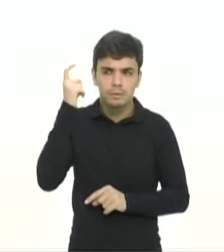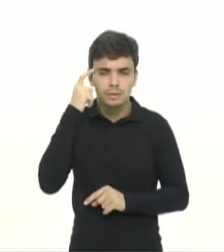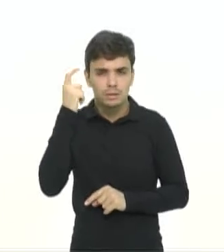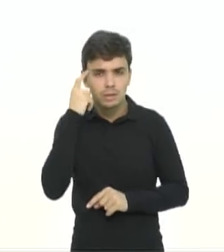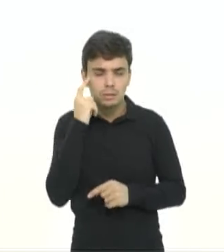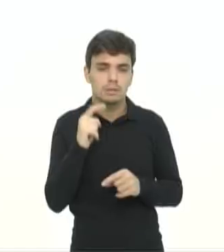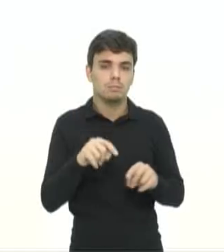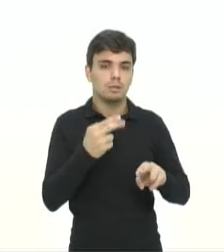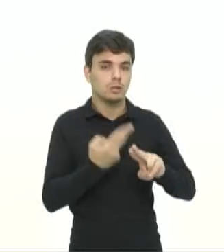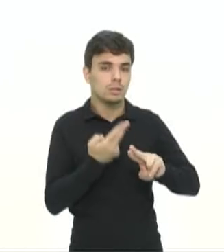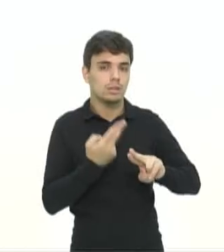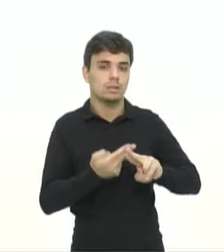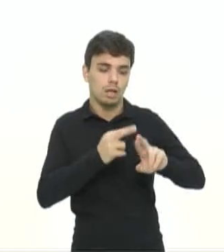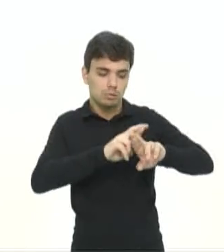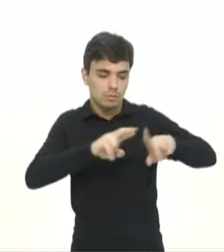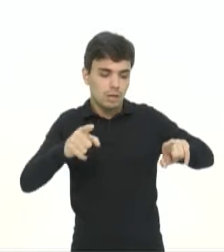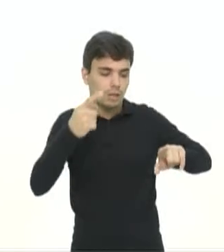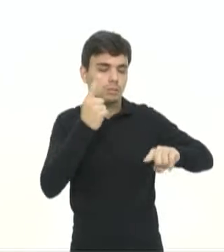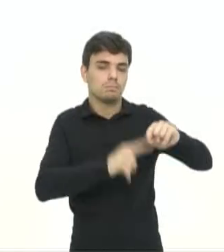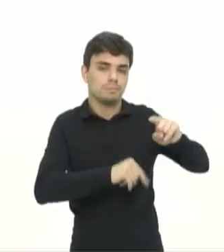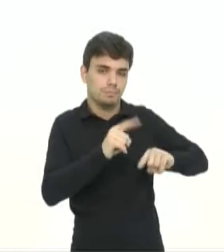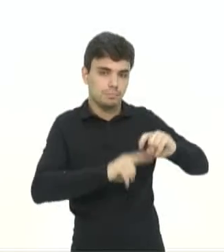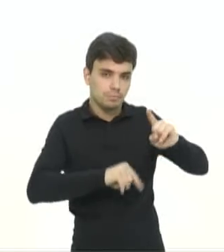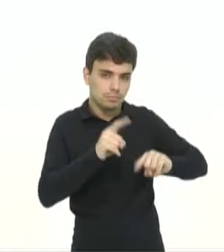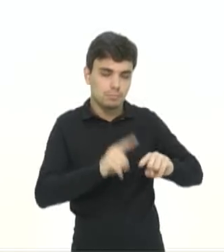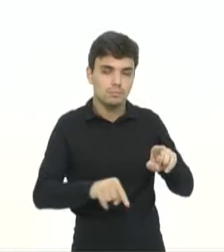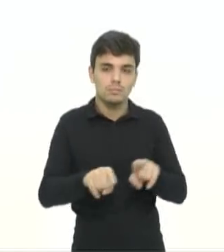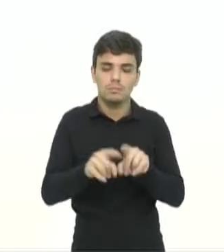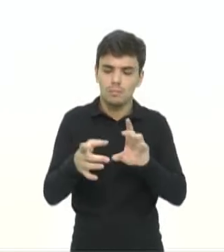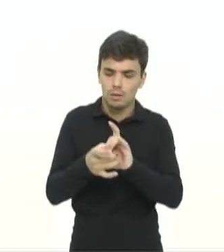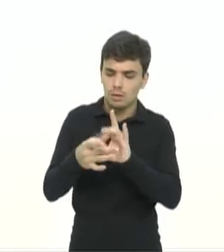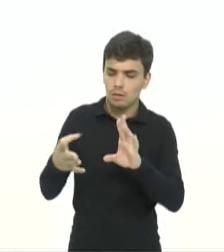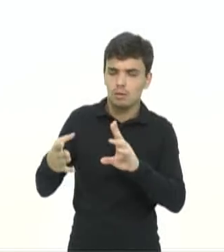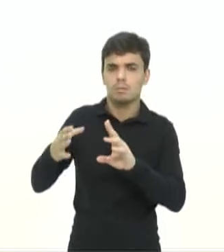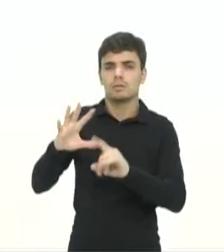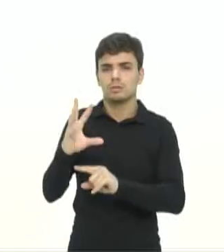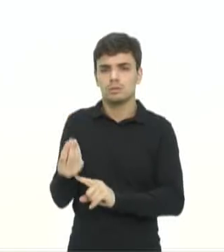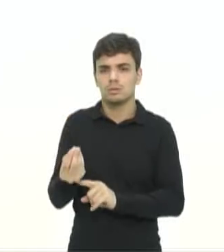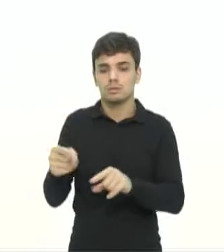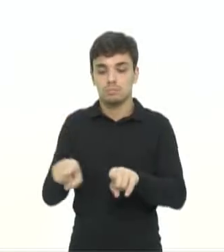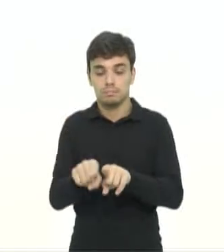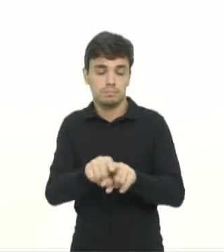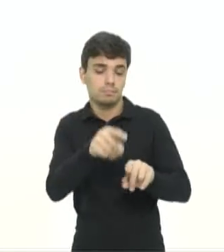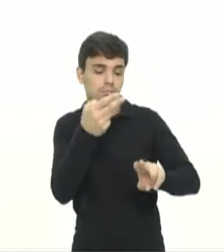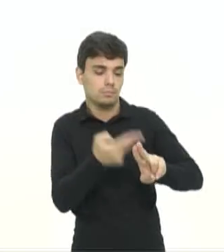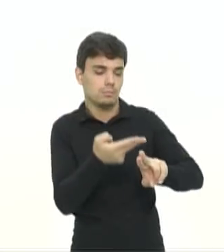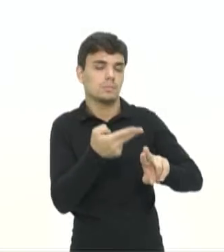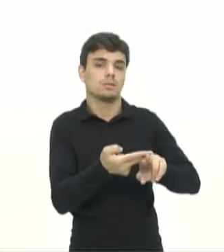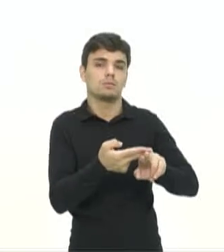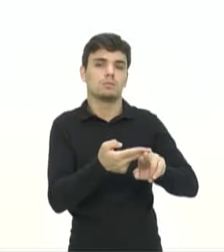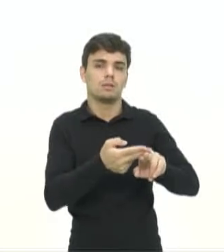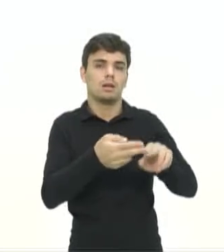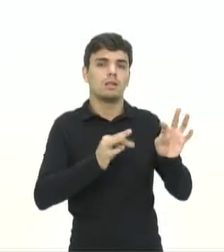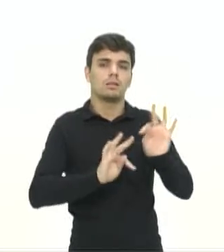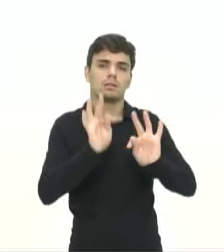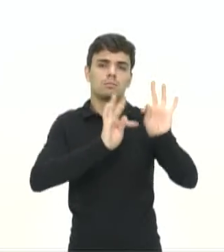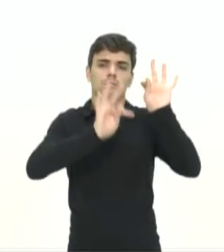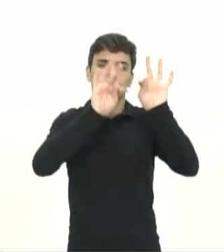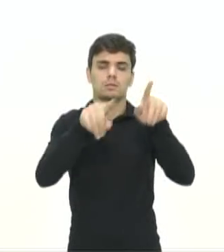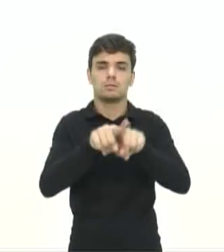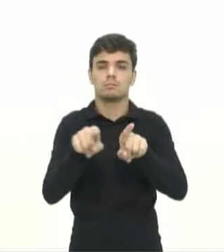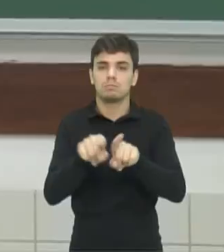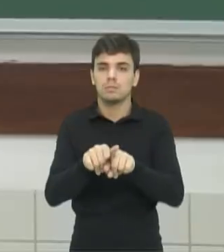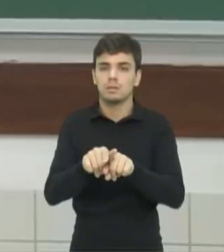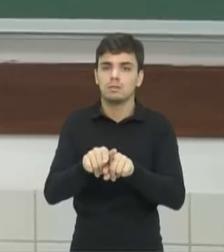diferentes materiais, a liberdade artística, o uso de tecnologia e novas mídias e o caráter efêmero da